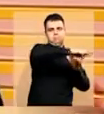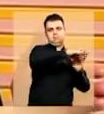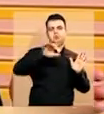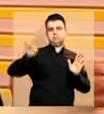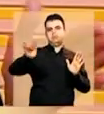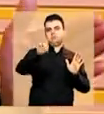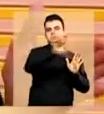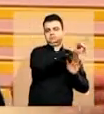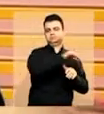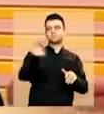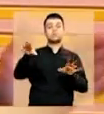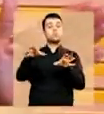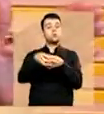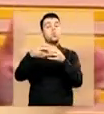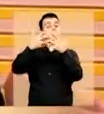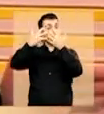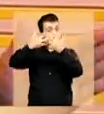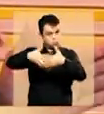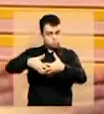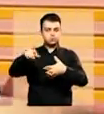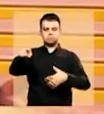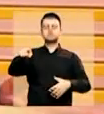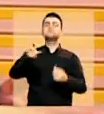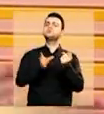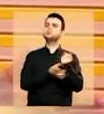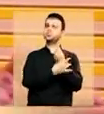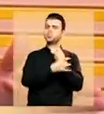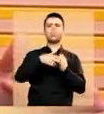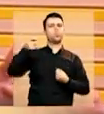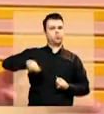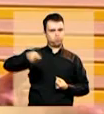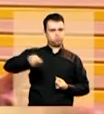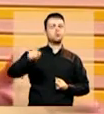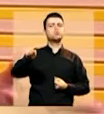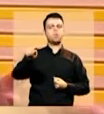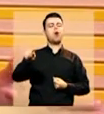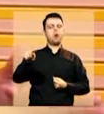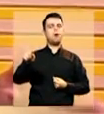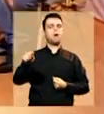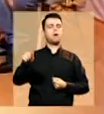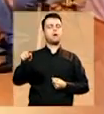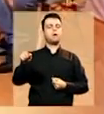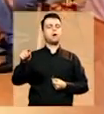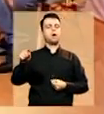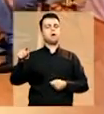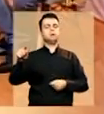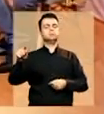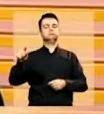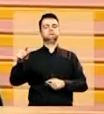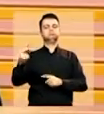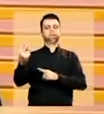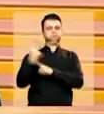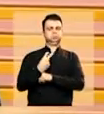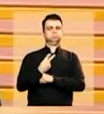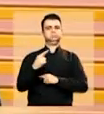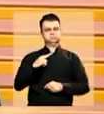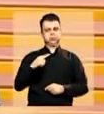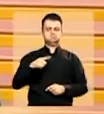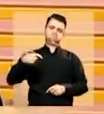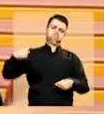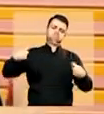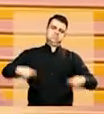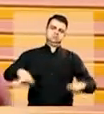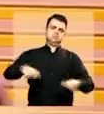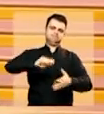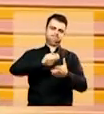o Rotary tem um seguro obrigatório mínimo que o Rotary exige. Tem que fazer o seguro. O seguro, sem dúvida nenhuma,